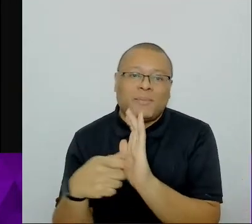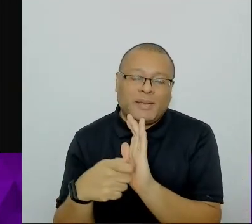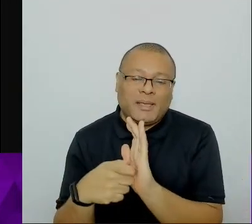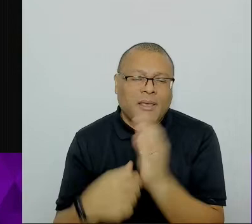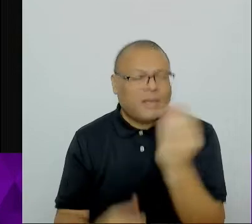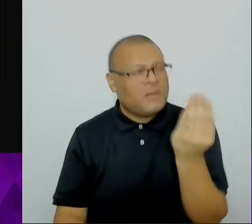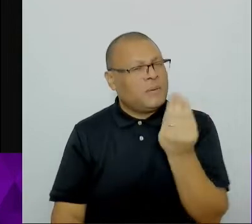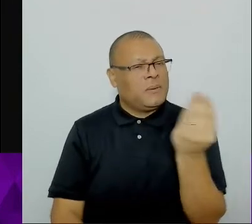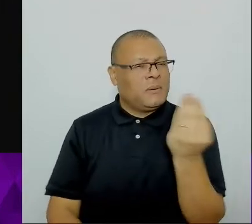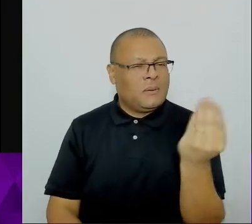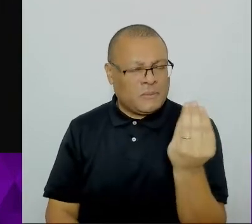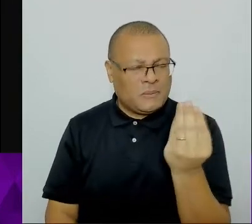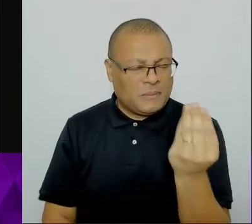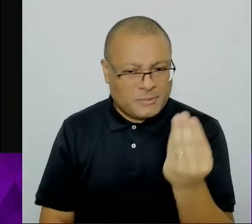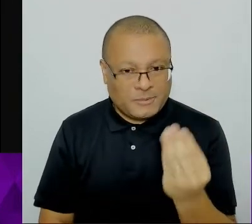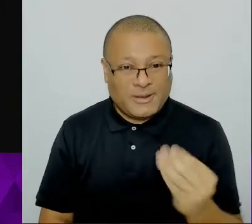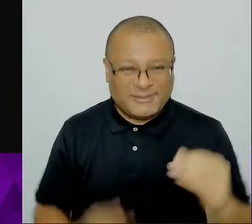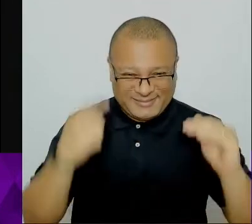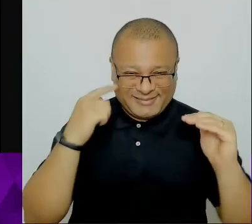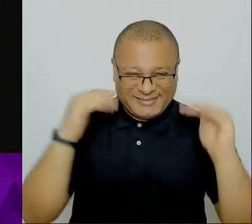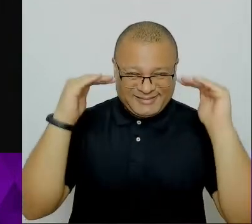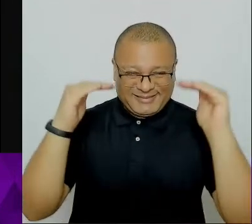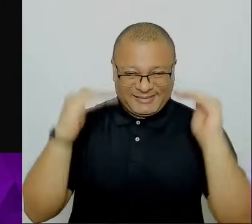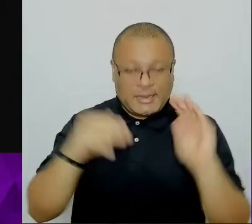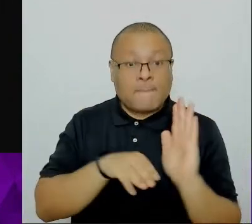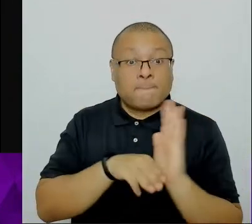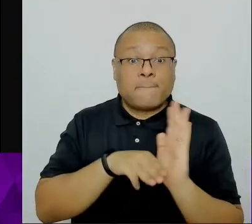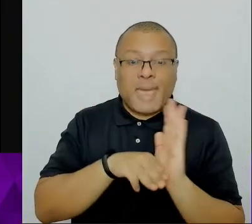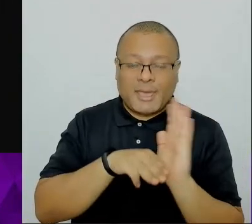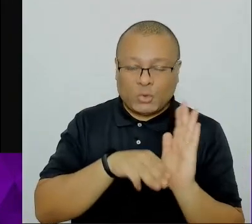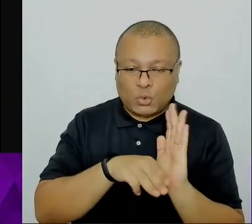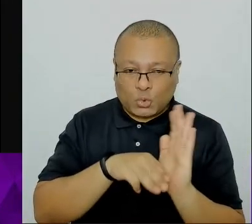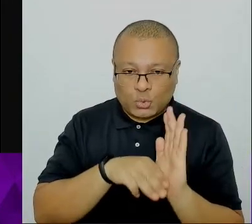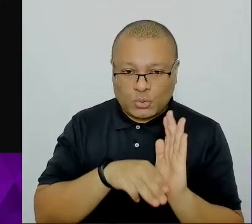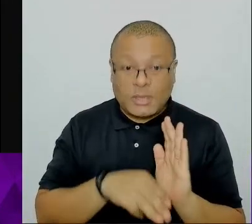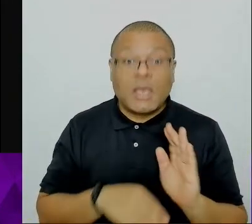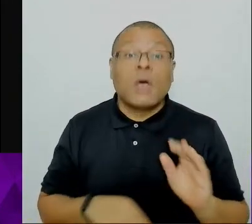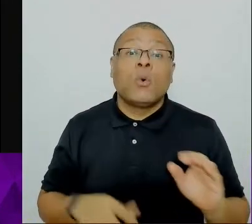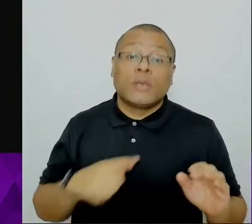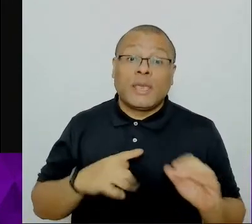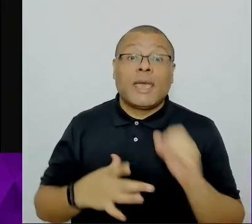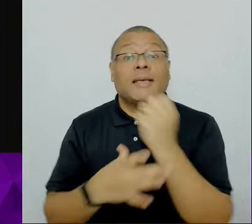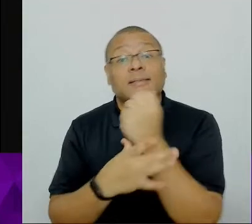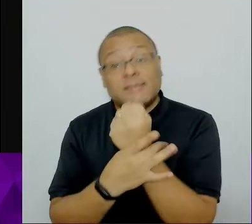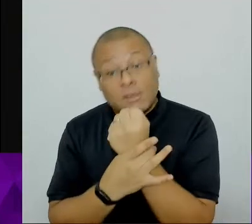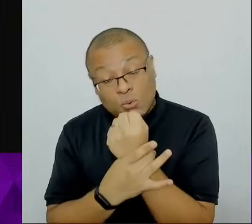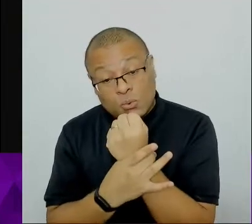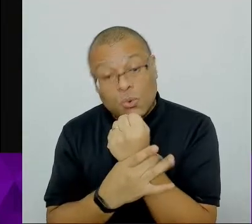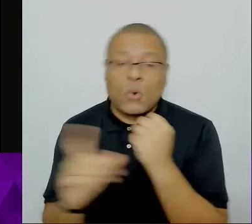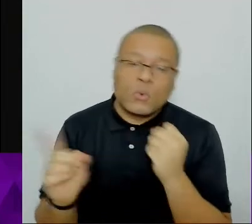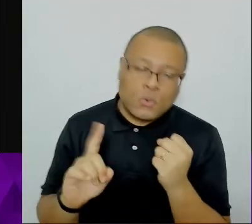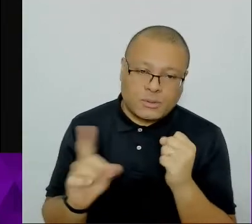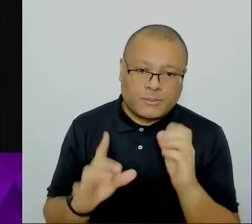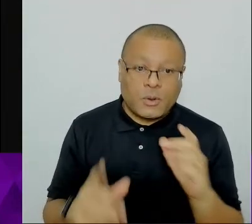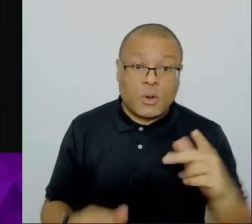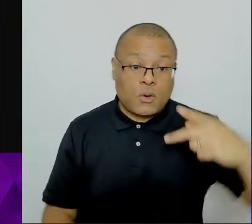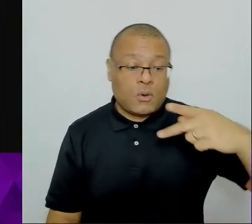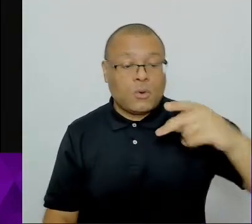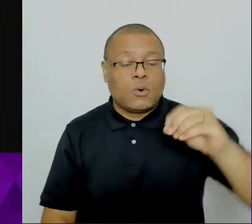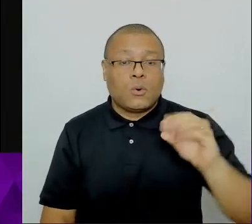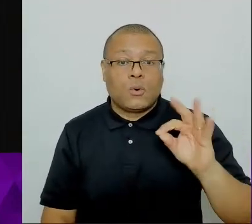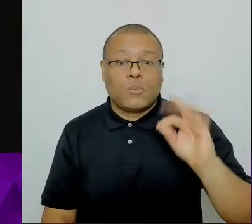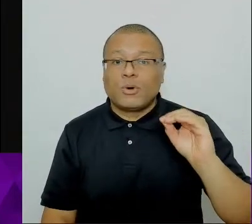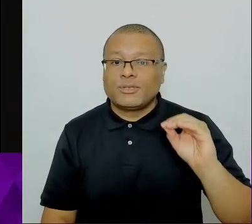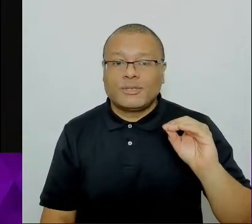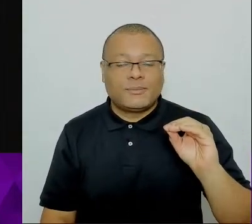Aqui eu coloquei a lista de métodos de idempotentes e seguros, eu vou falar sobre seguros também. A gente pode ver que o post, ele não